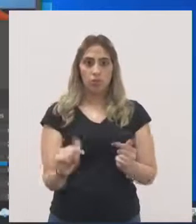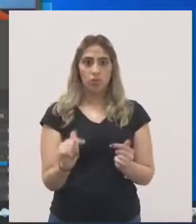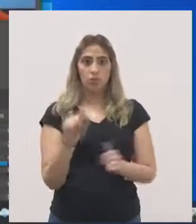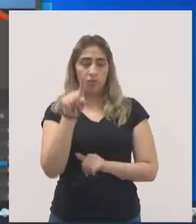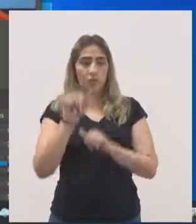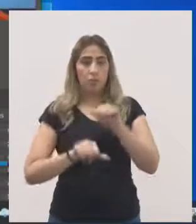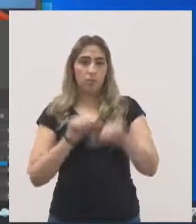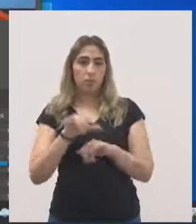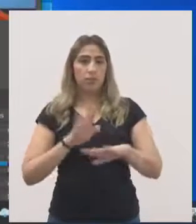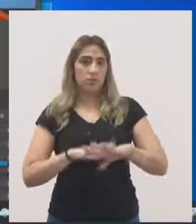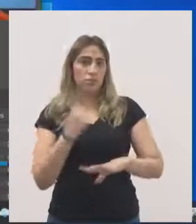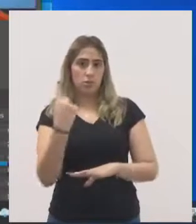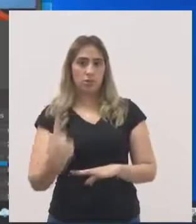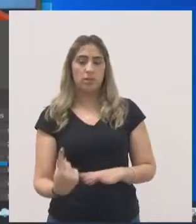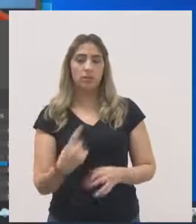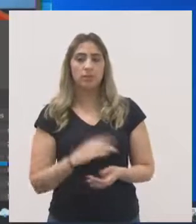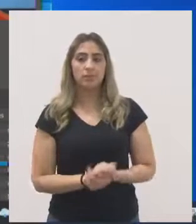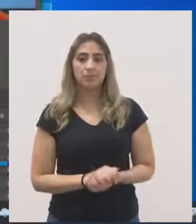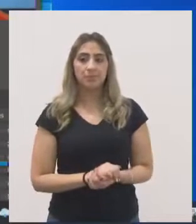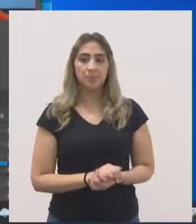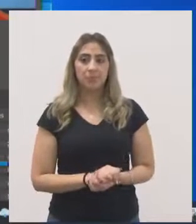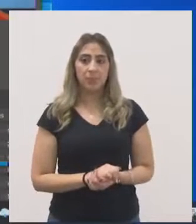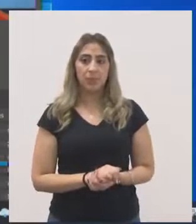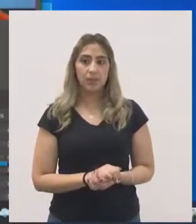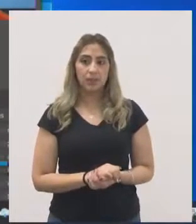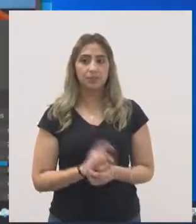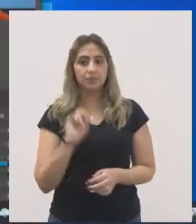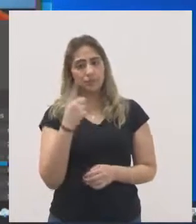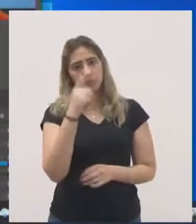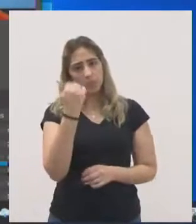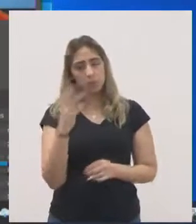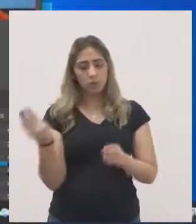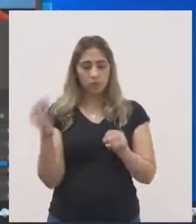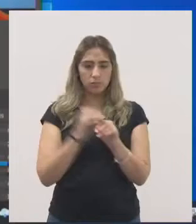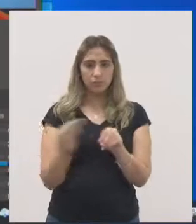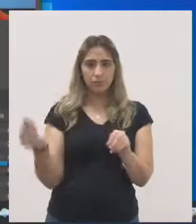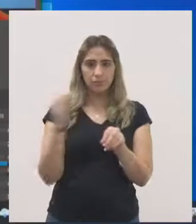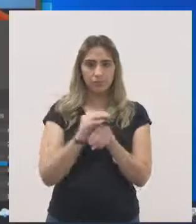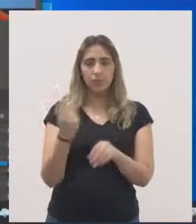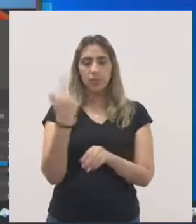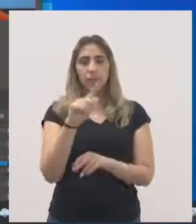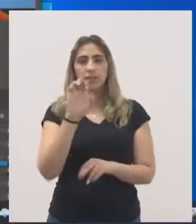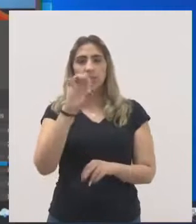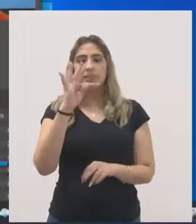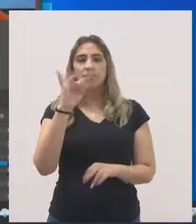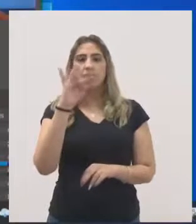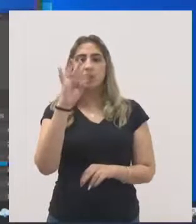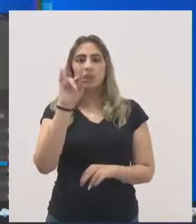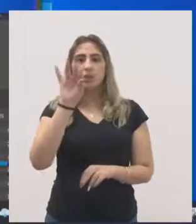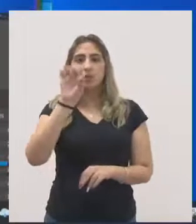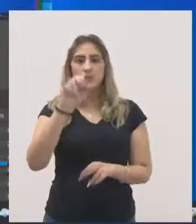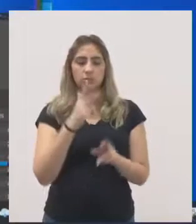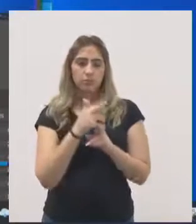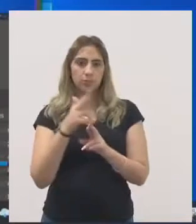pode mudar como corte ou você pode adicionar alguns efeitos aqui, ó, tá vendo?